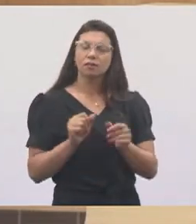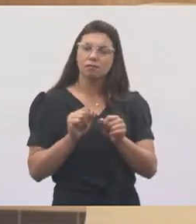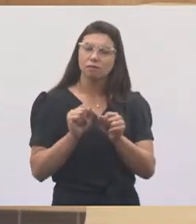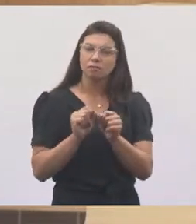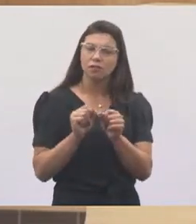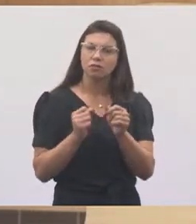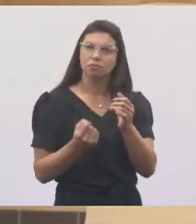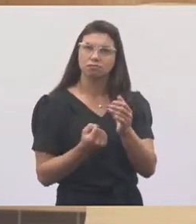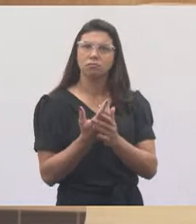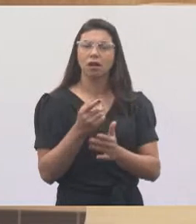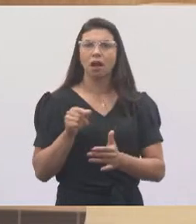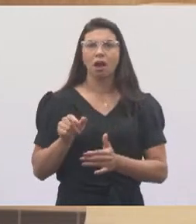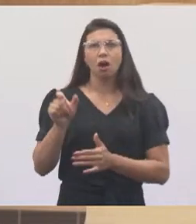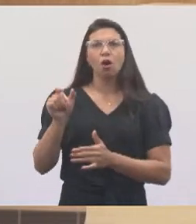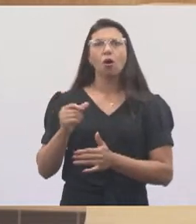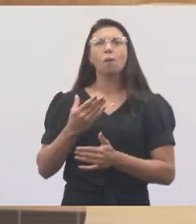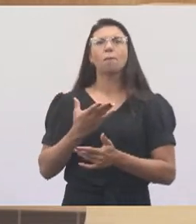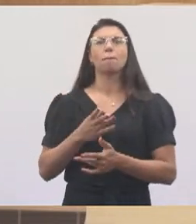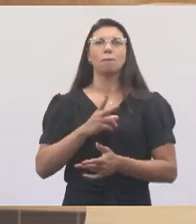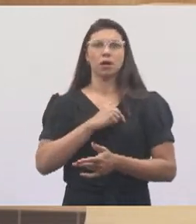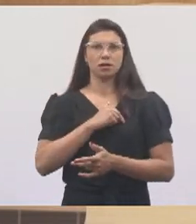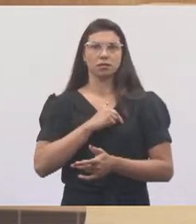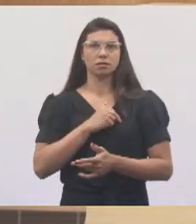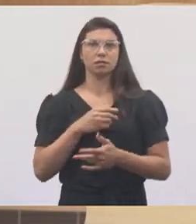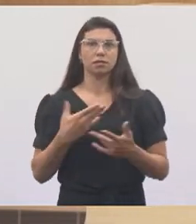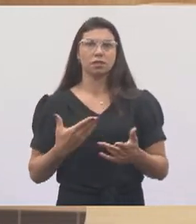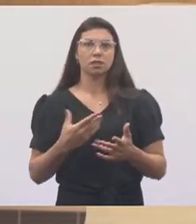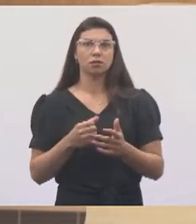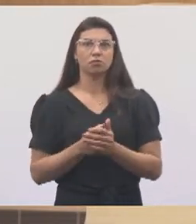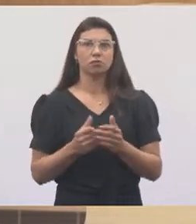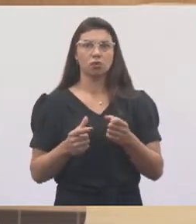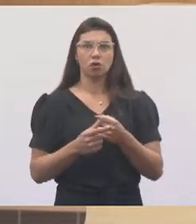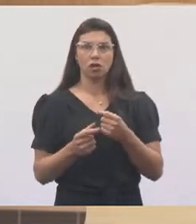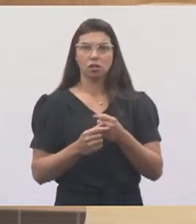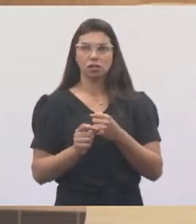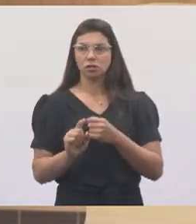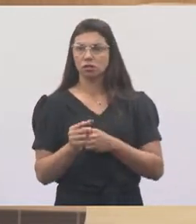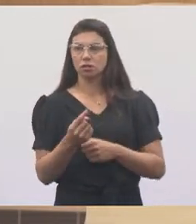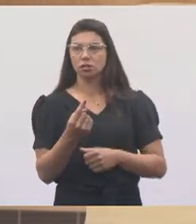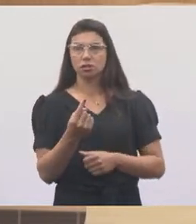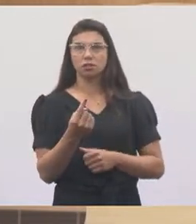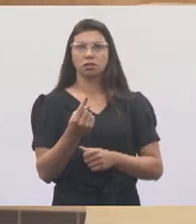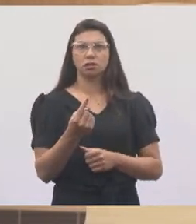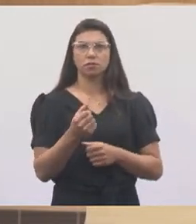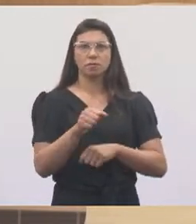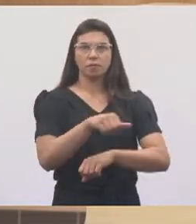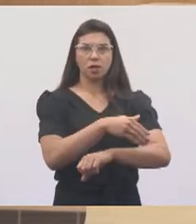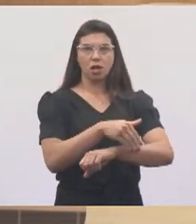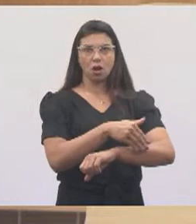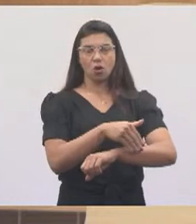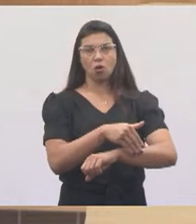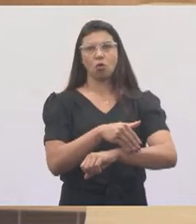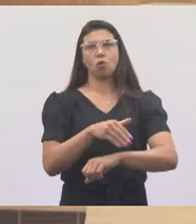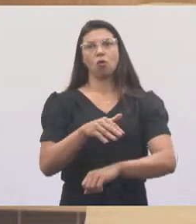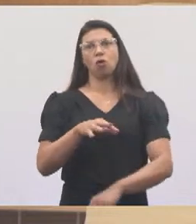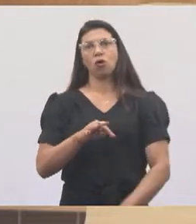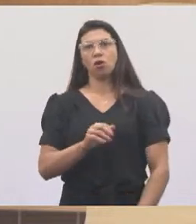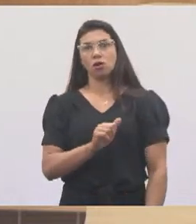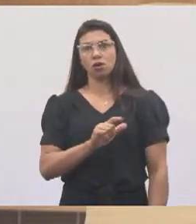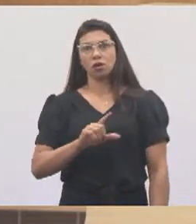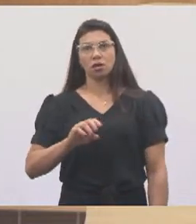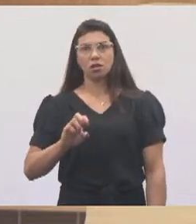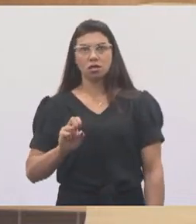homenagem que ele merece. Então, o artigo 1º fica determinado a rua Dr. Thales Prado